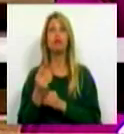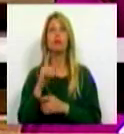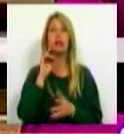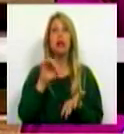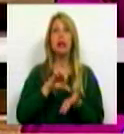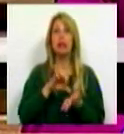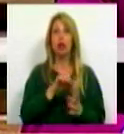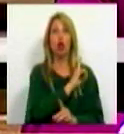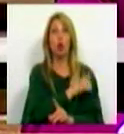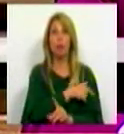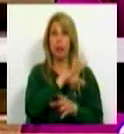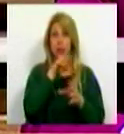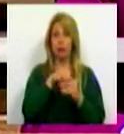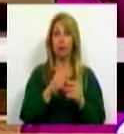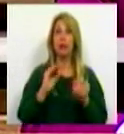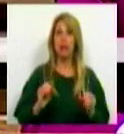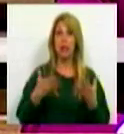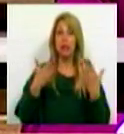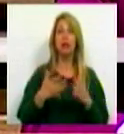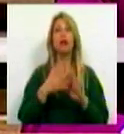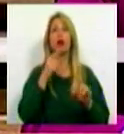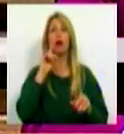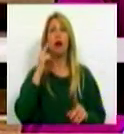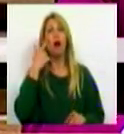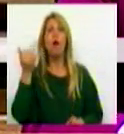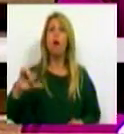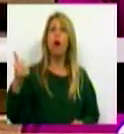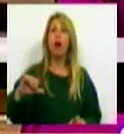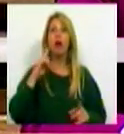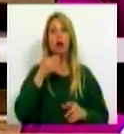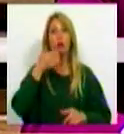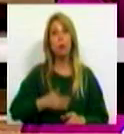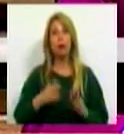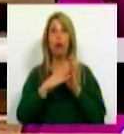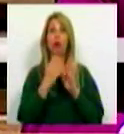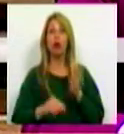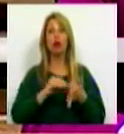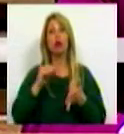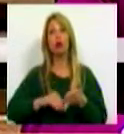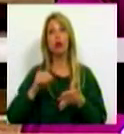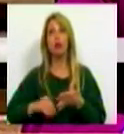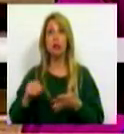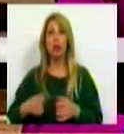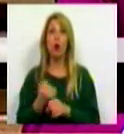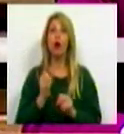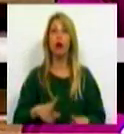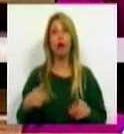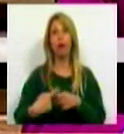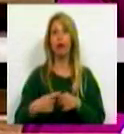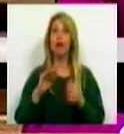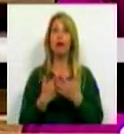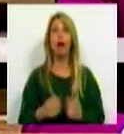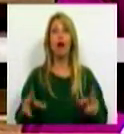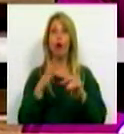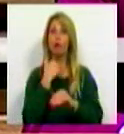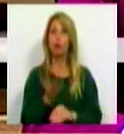de Competência, que permita experimentar e testar modelos de contratação e atração de novos talentos. Por fim,